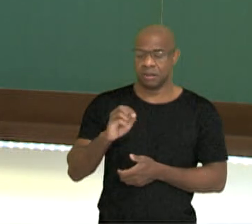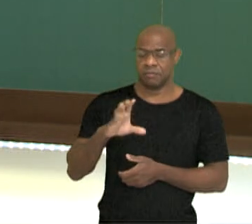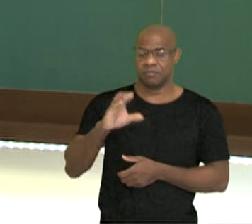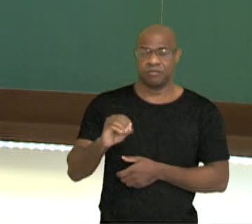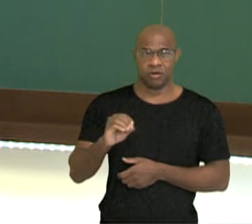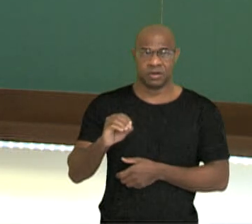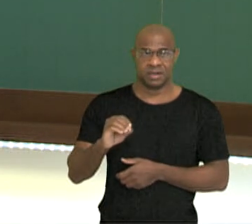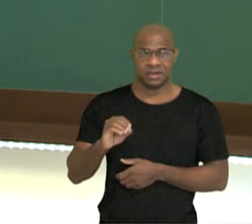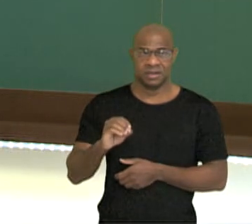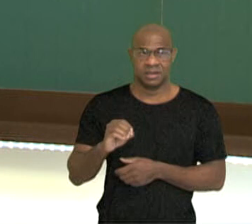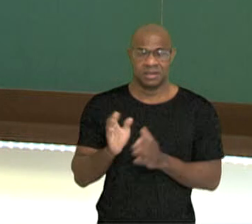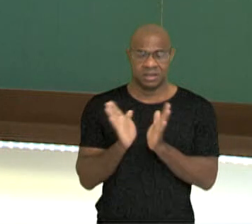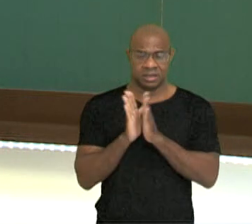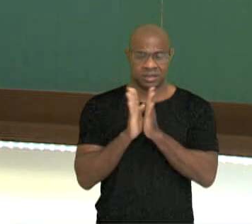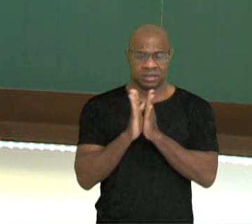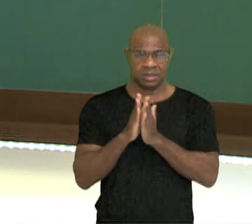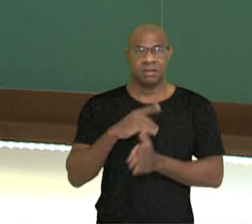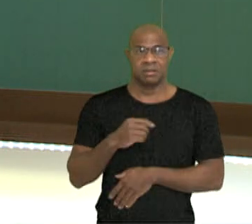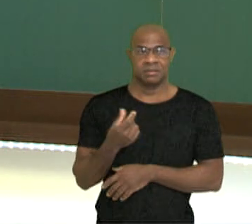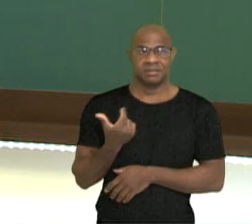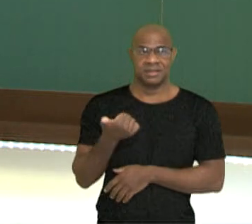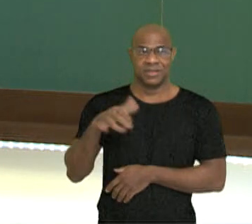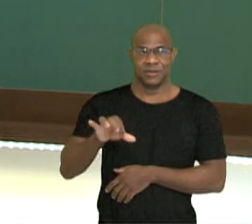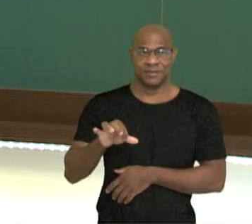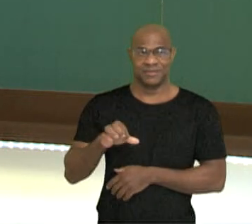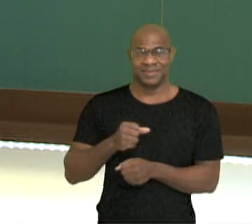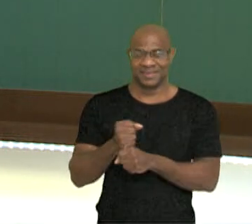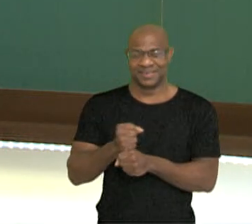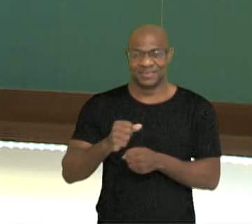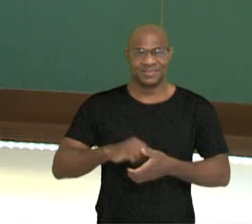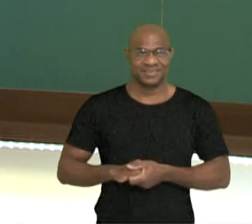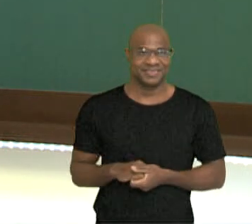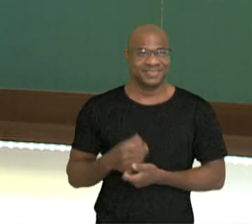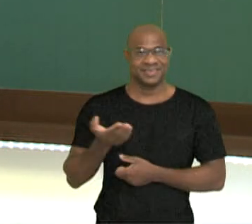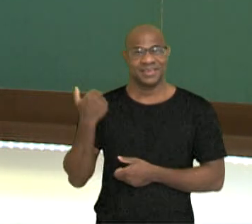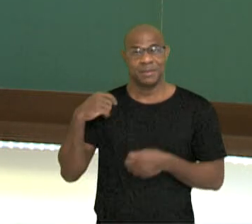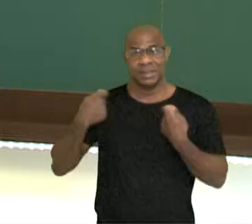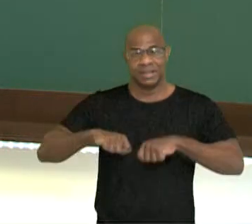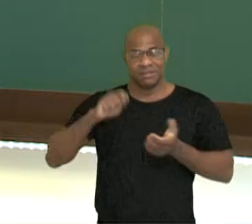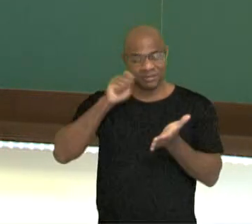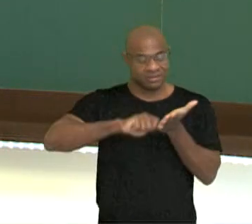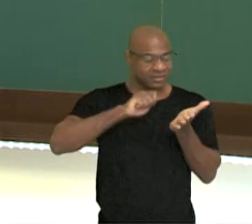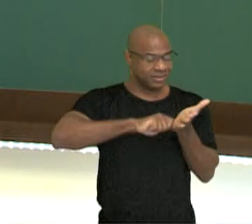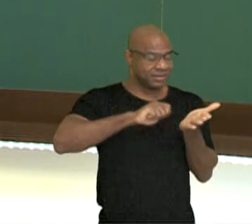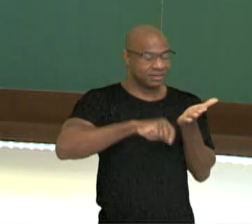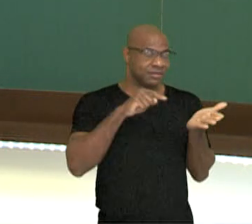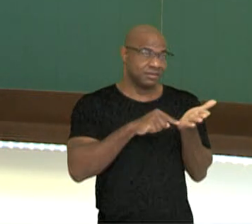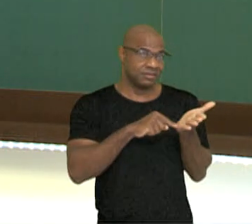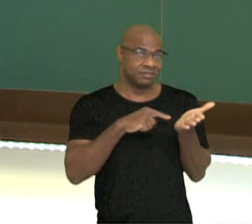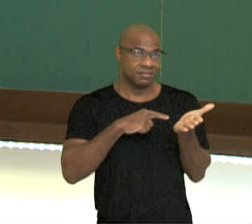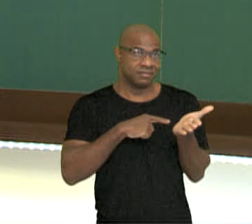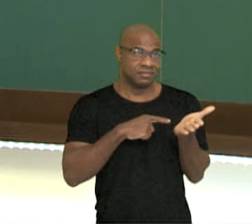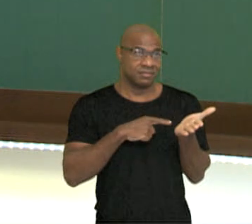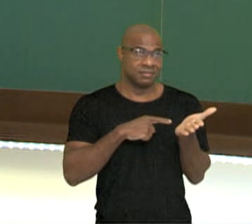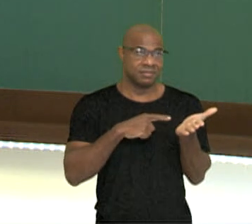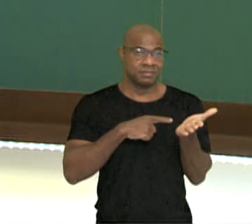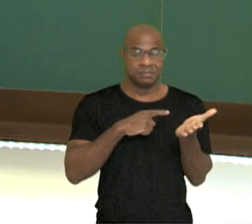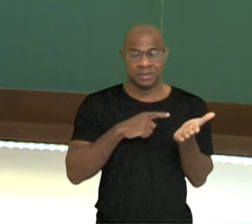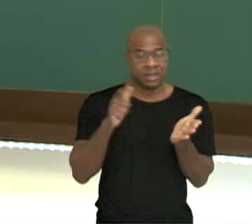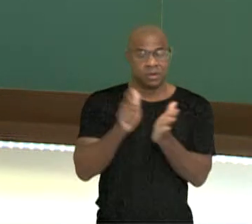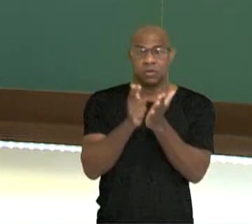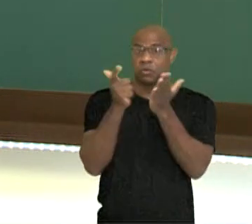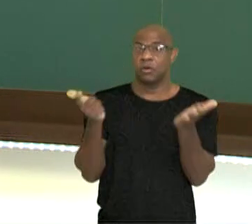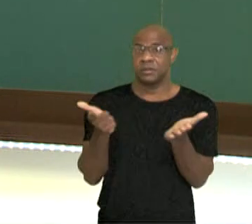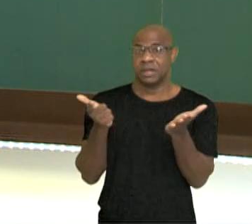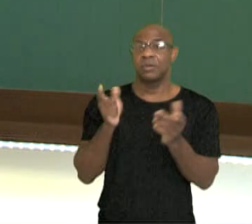uma inesquecível lição. Eu precisava escrever uma feature para a Folha de São